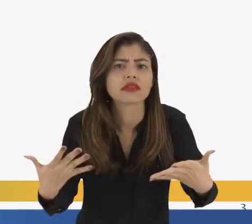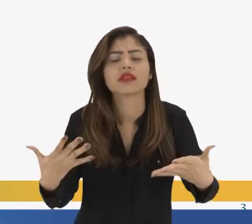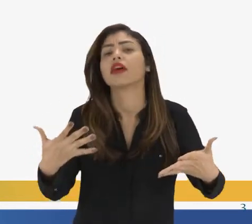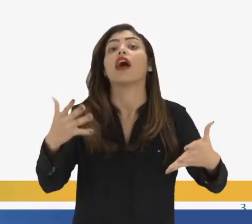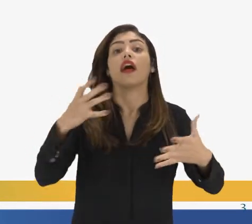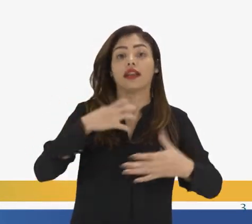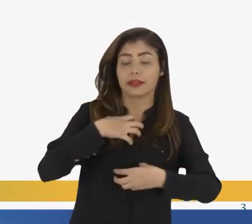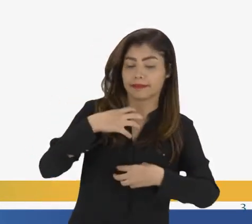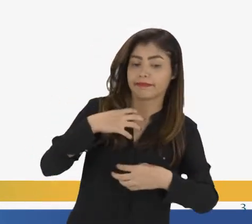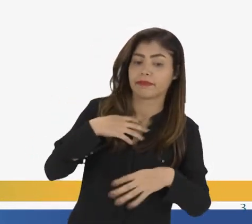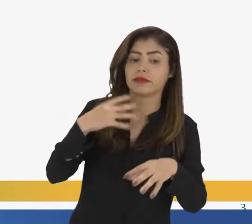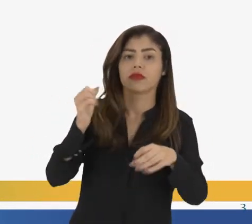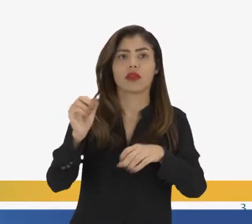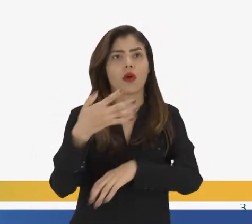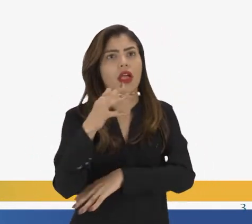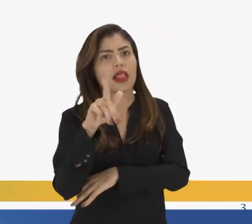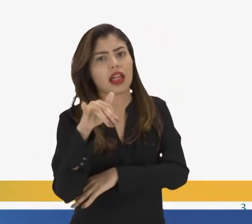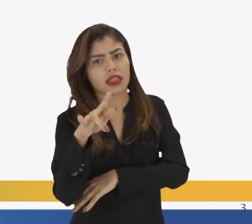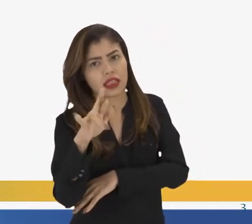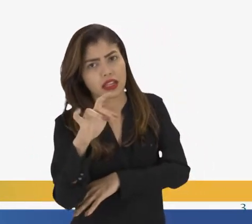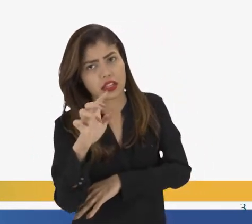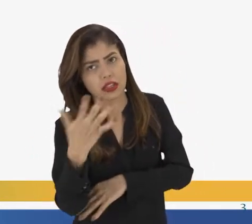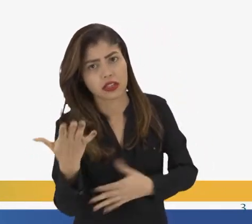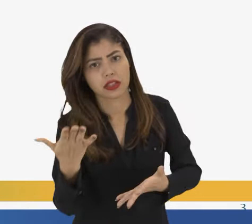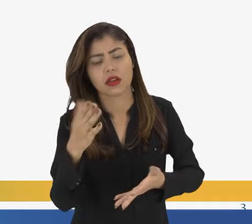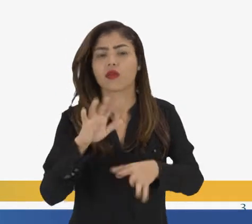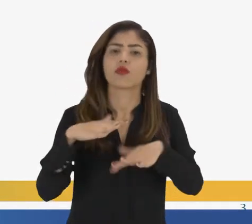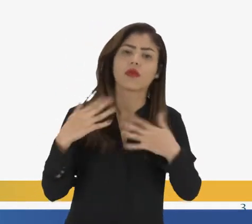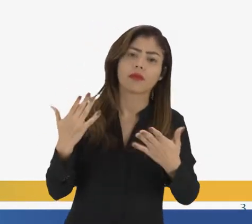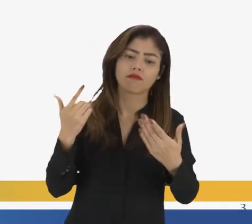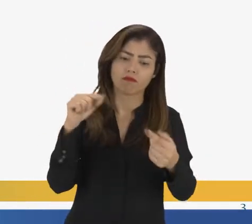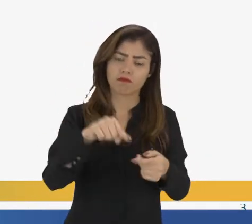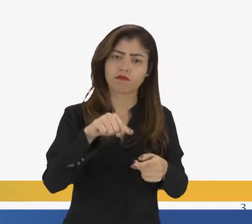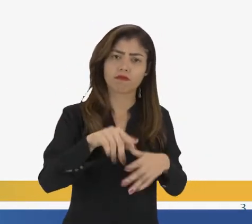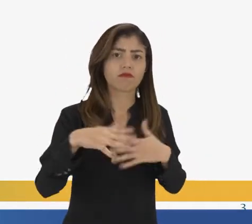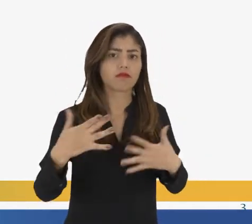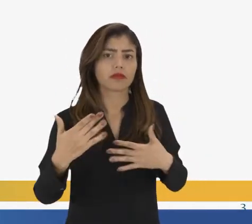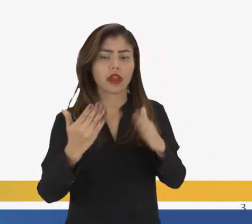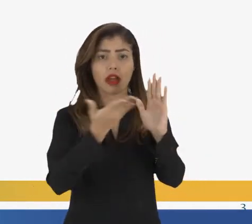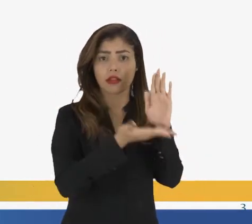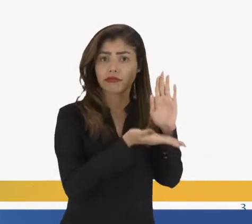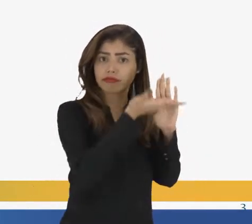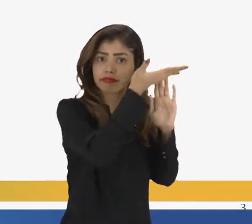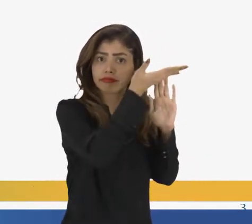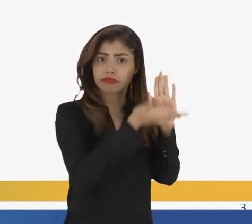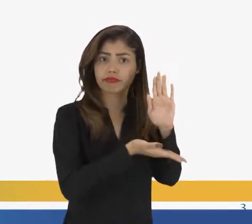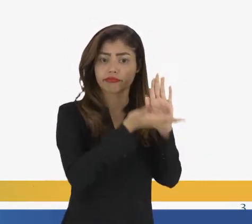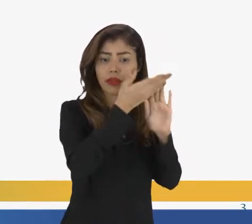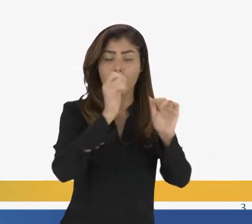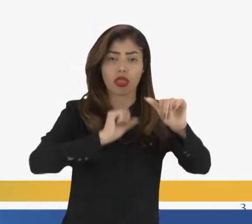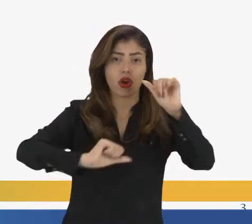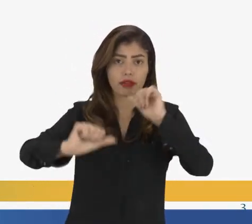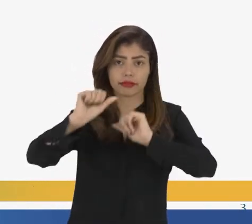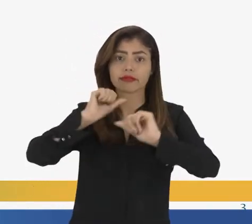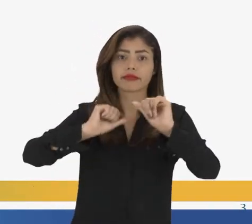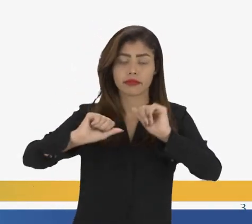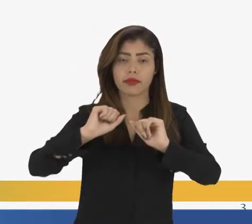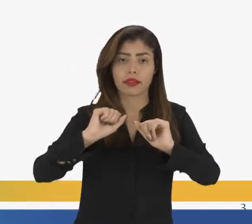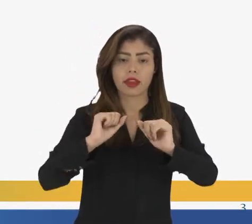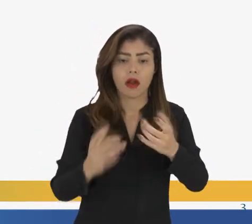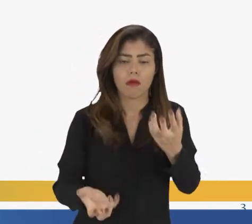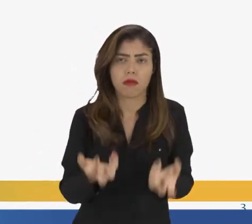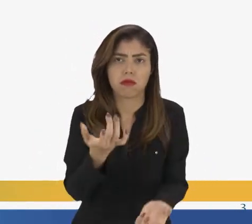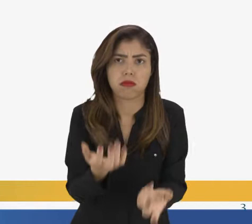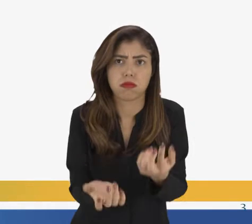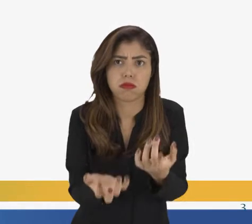É o calor sensível ou o calor latente? Nesse caso, enquanto a temperatura da água estiver mudando, quando ela